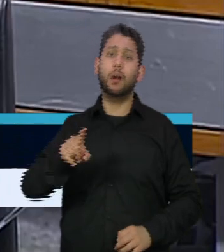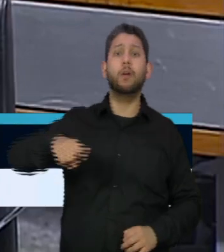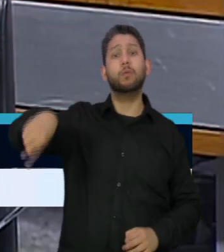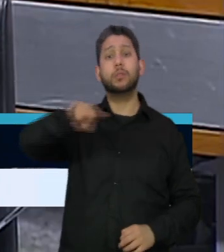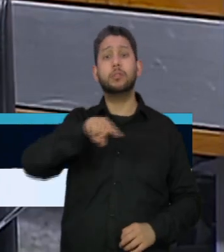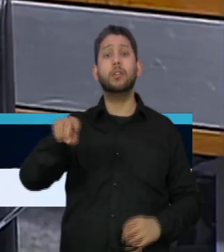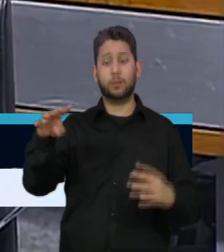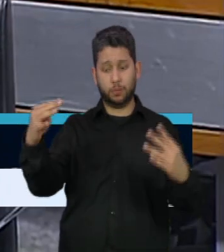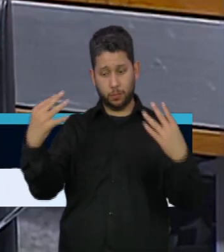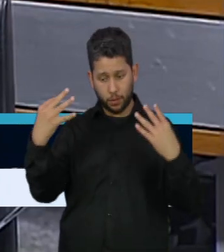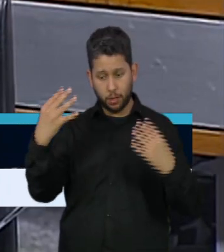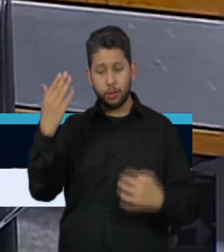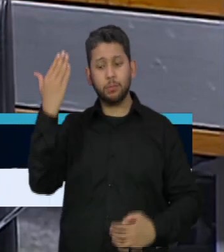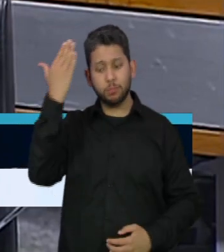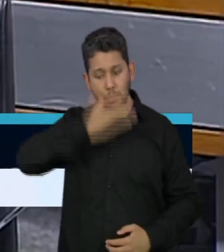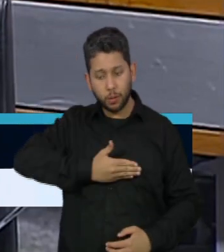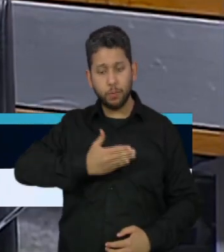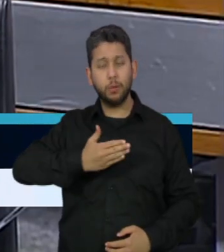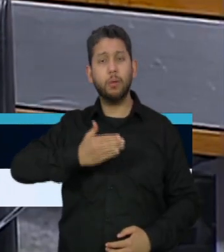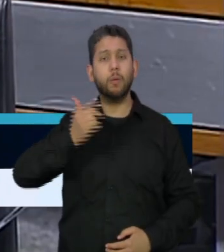vão conseguir estar